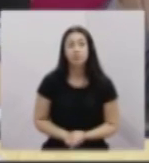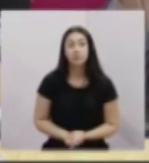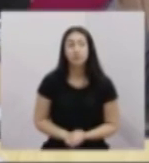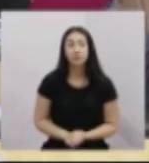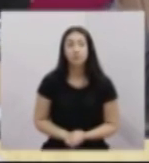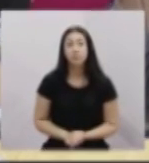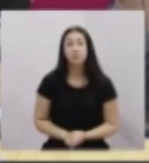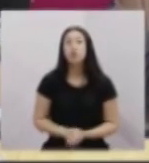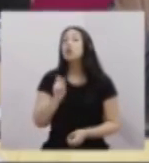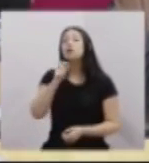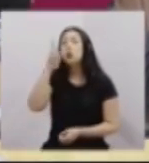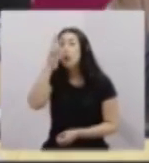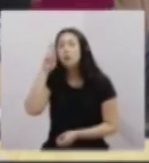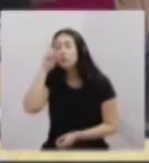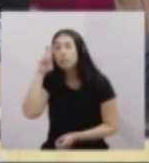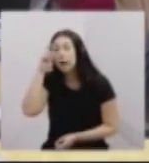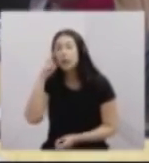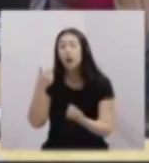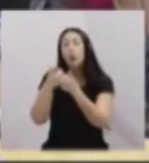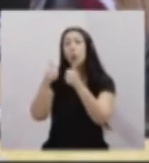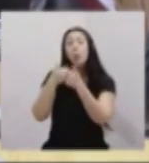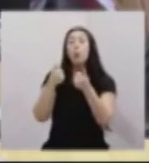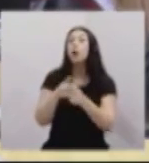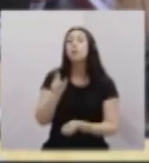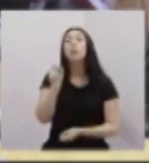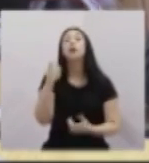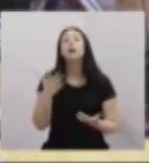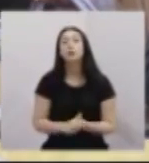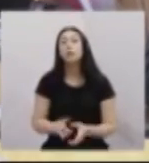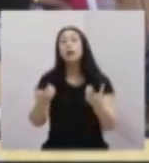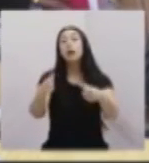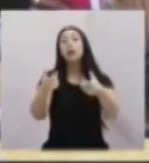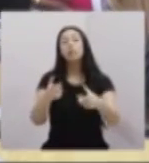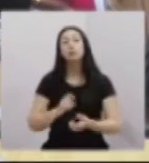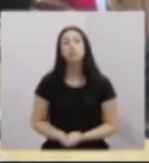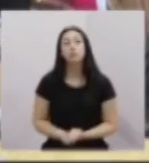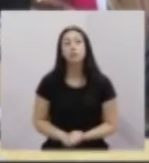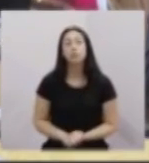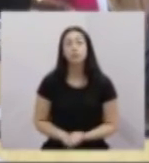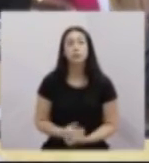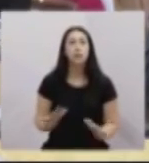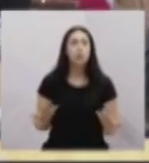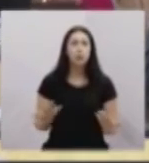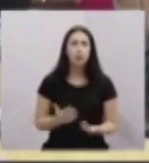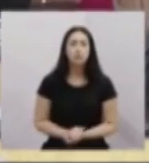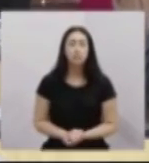órgão fiscalizador dentro dos ônibus para multar essa empresa? Cadê? É revoltante,